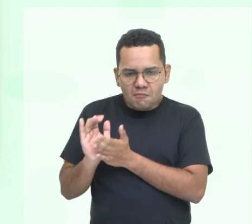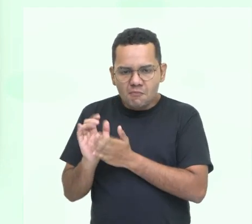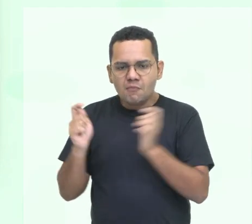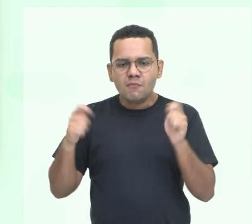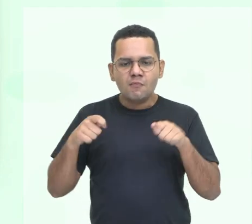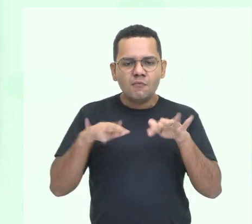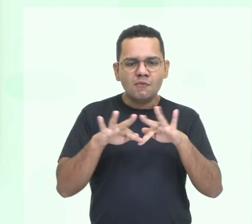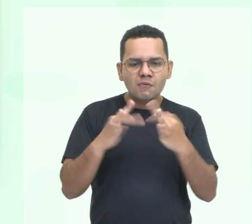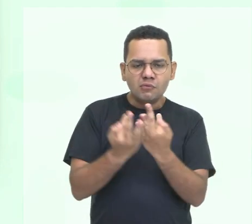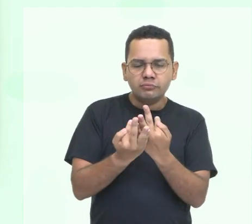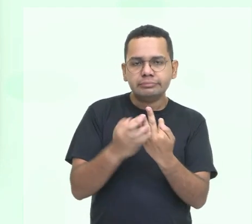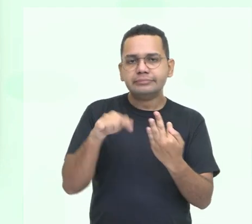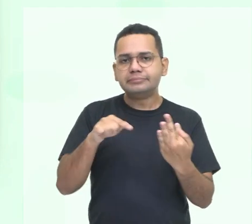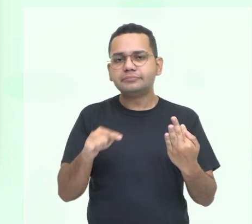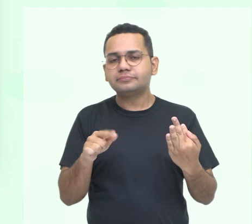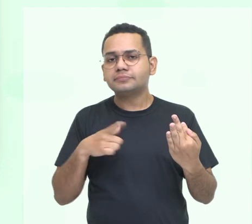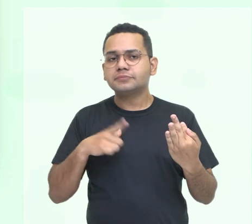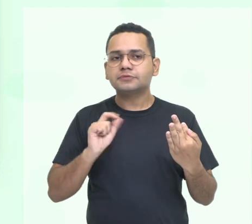situação de